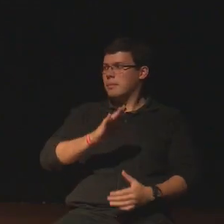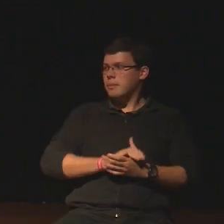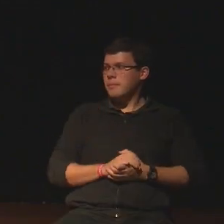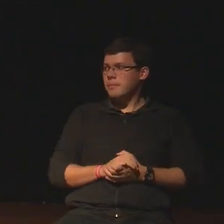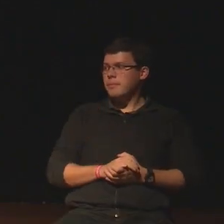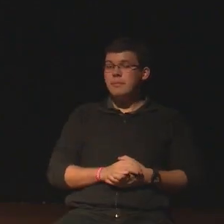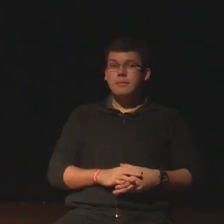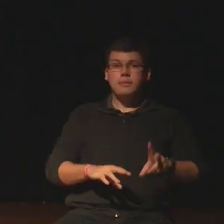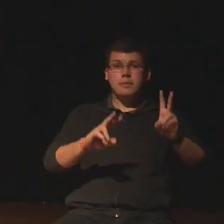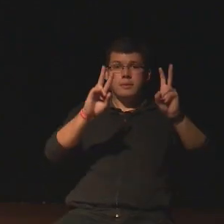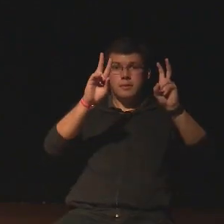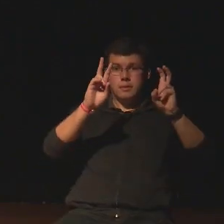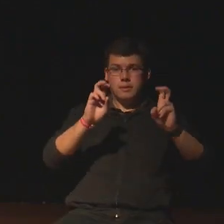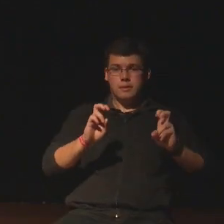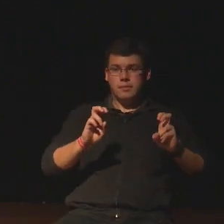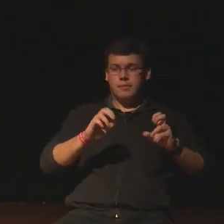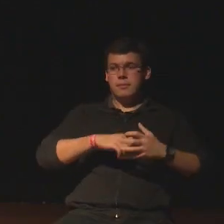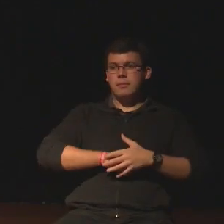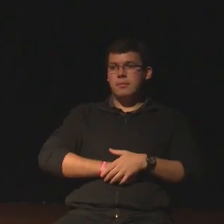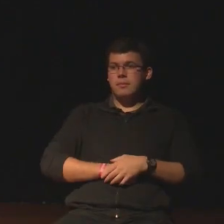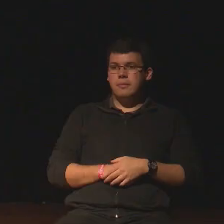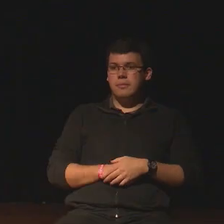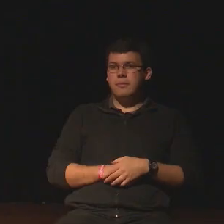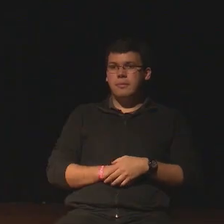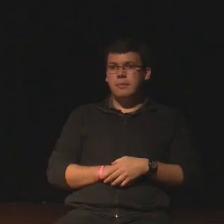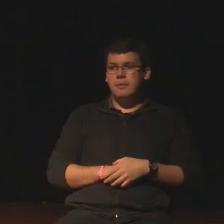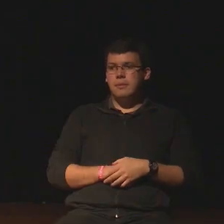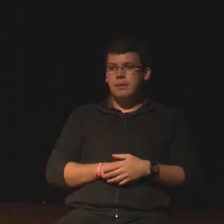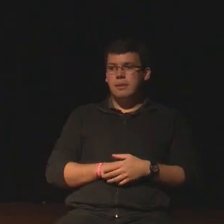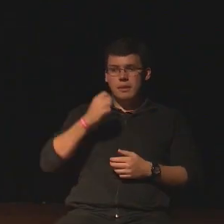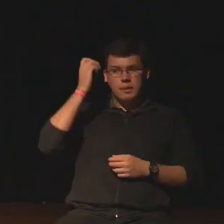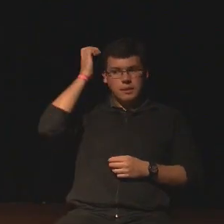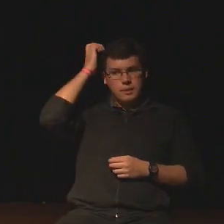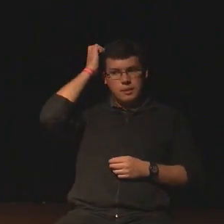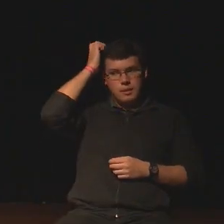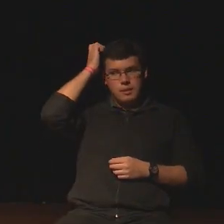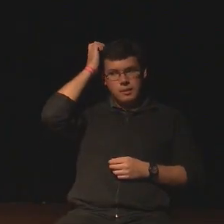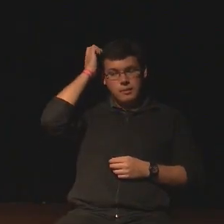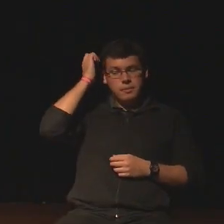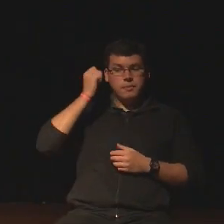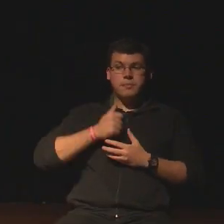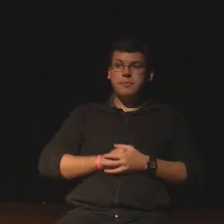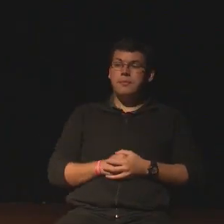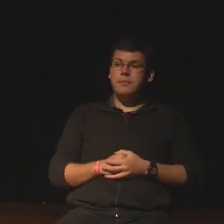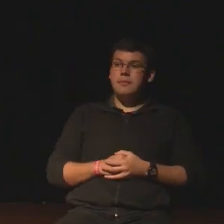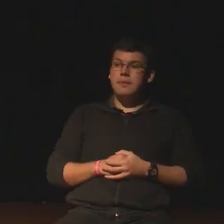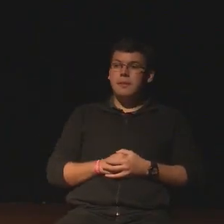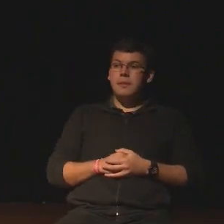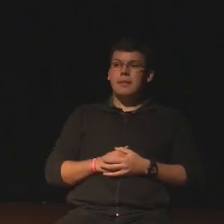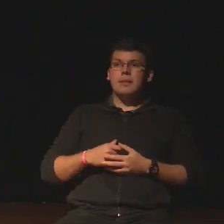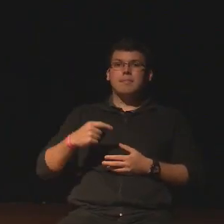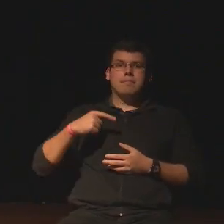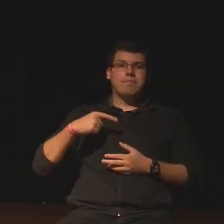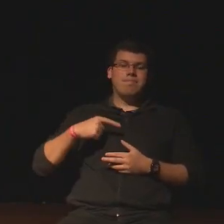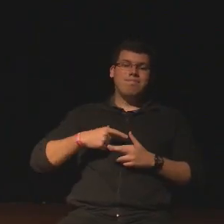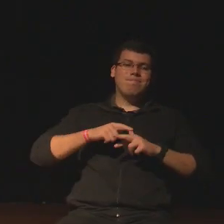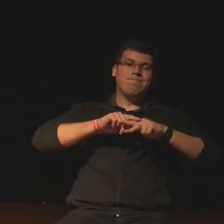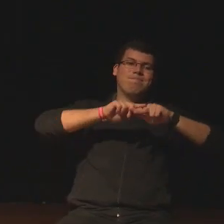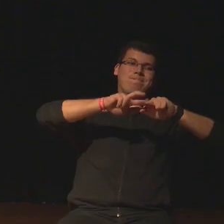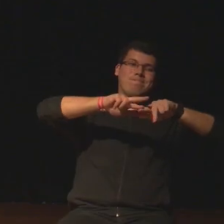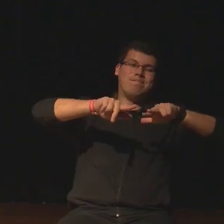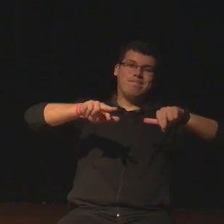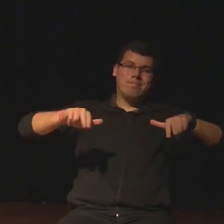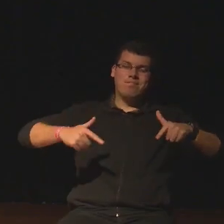Sobre o fato de que acaba que a gente amarra uma série de insatisfações, uma série de problemas